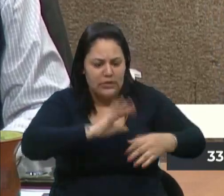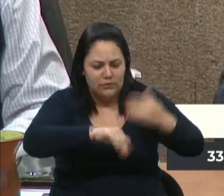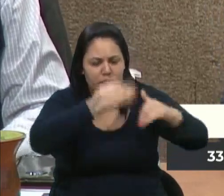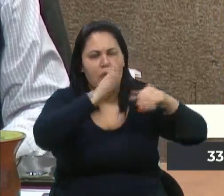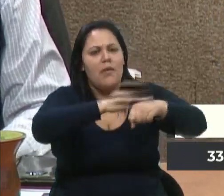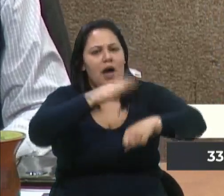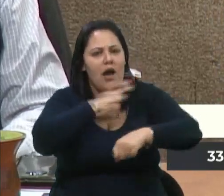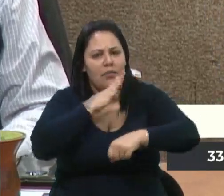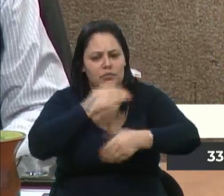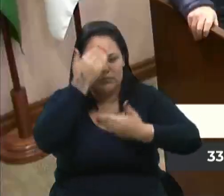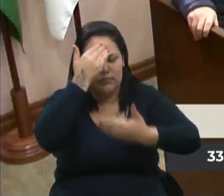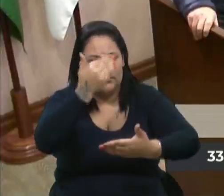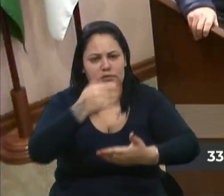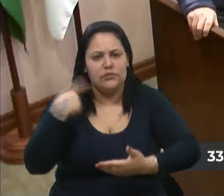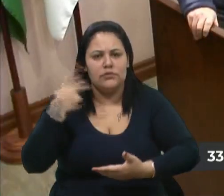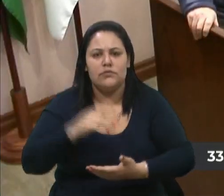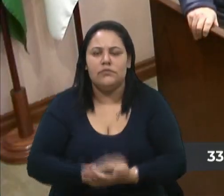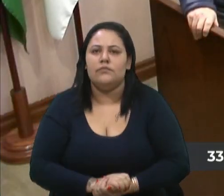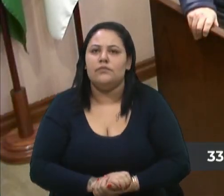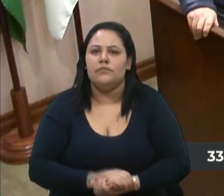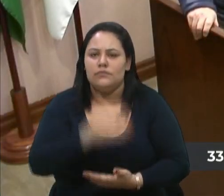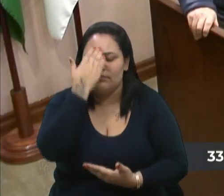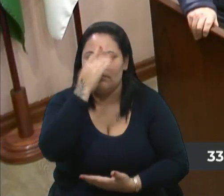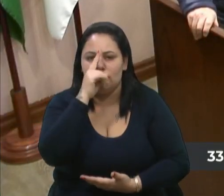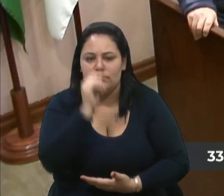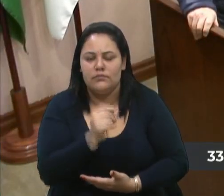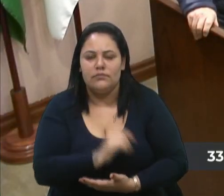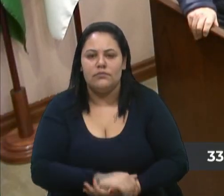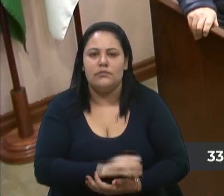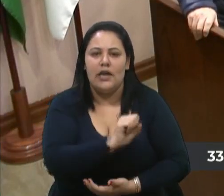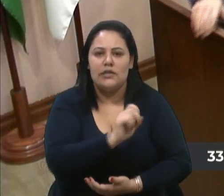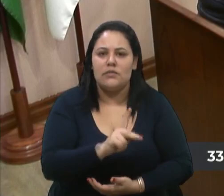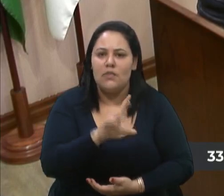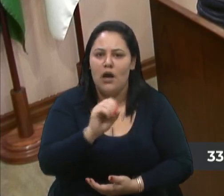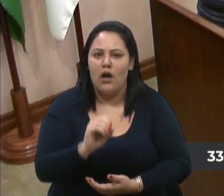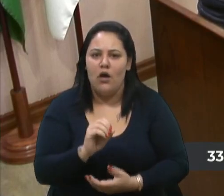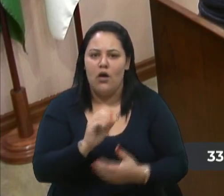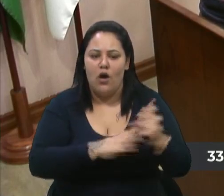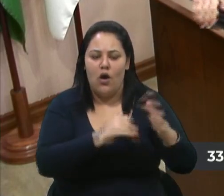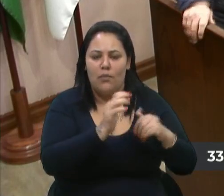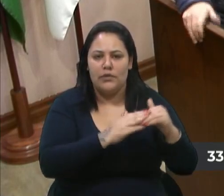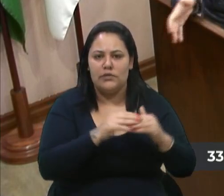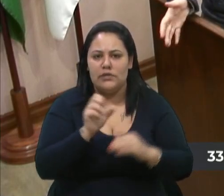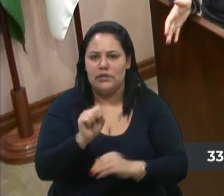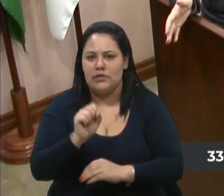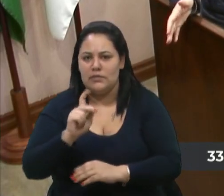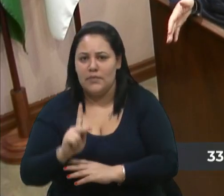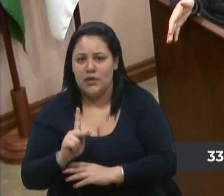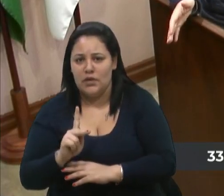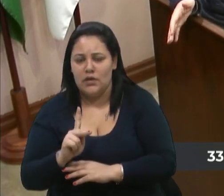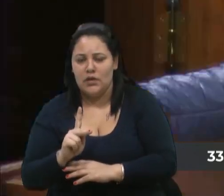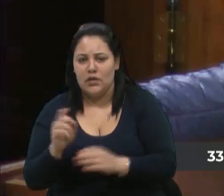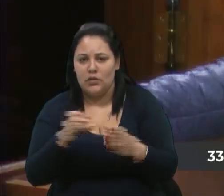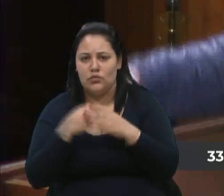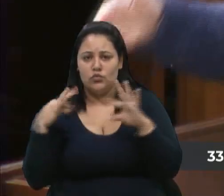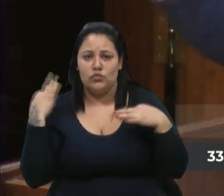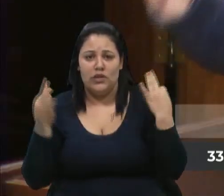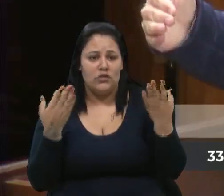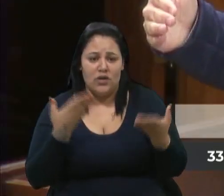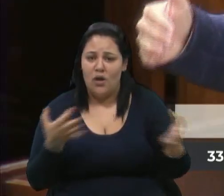vereador. Obrigado, vereador Fantinel. E a SP Obras e a SP Tours é isso. É agilidade.